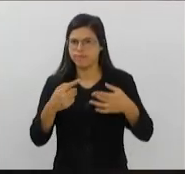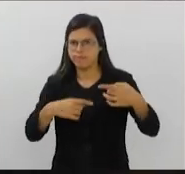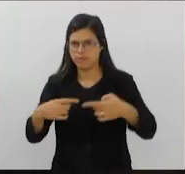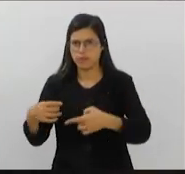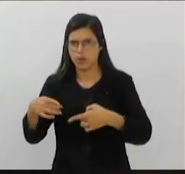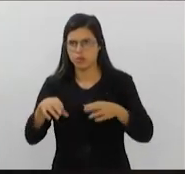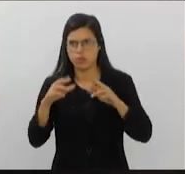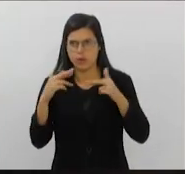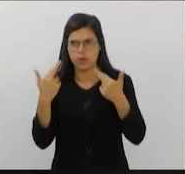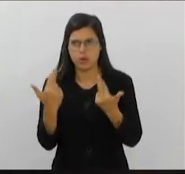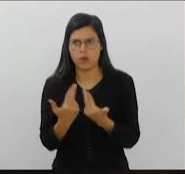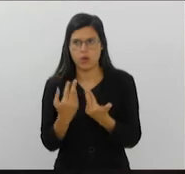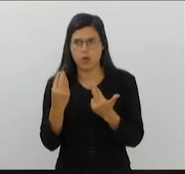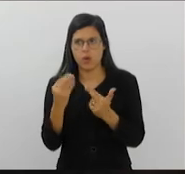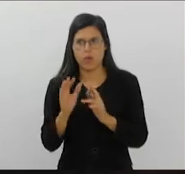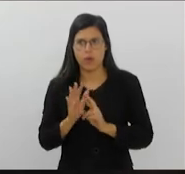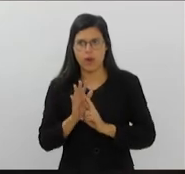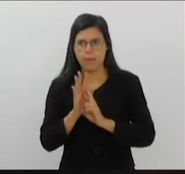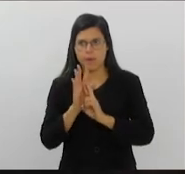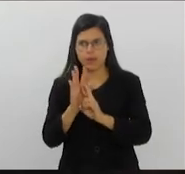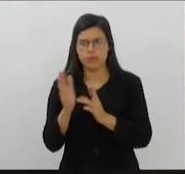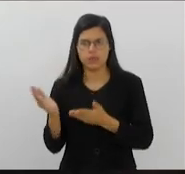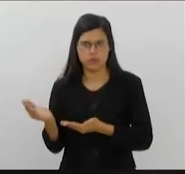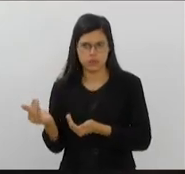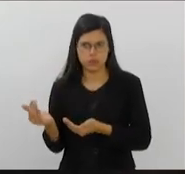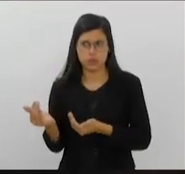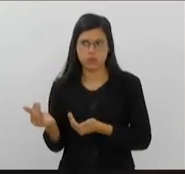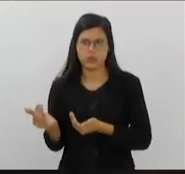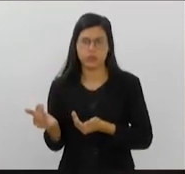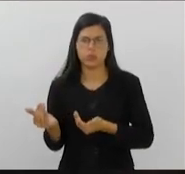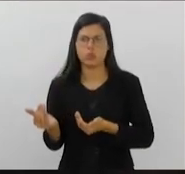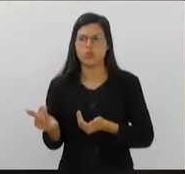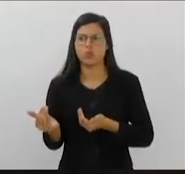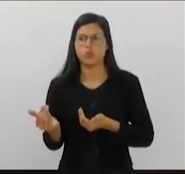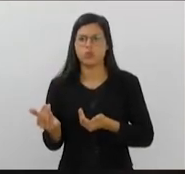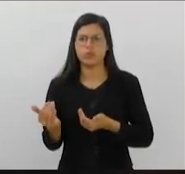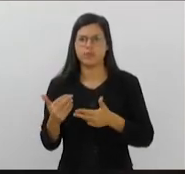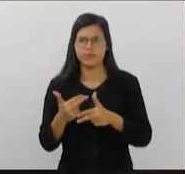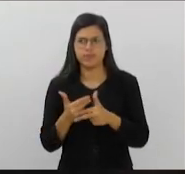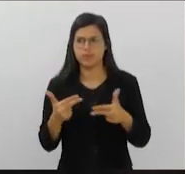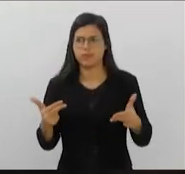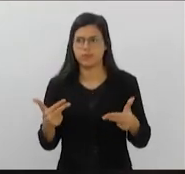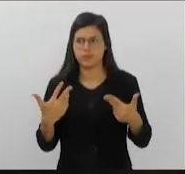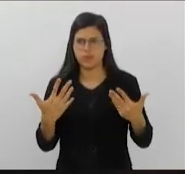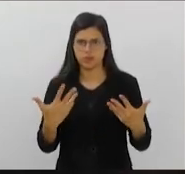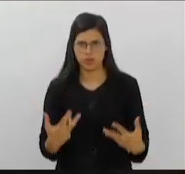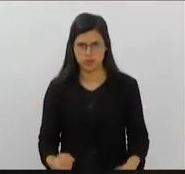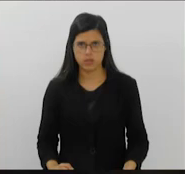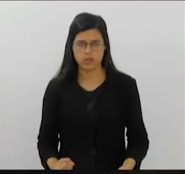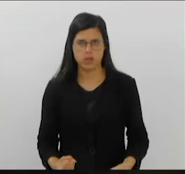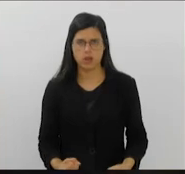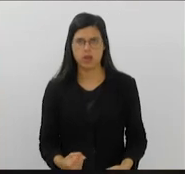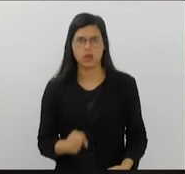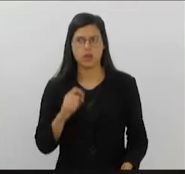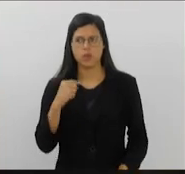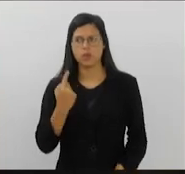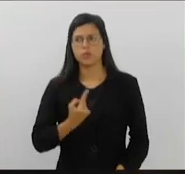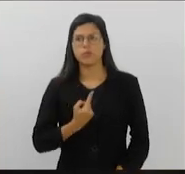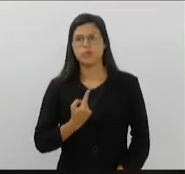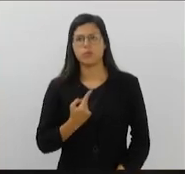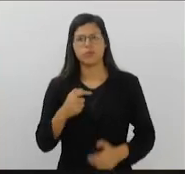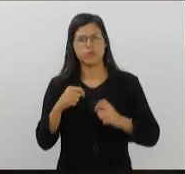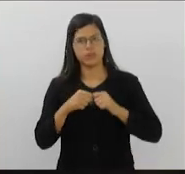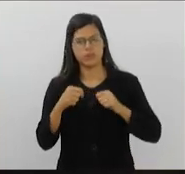de incluir um representante da juventude. E isso foi um ponto que foi acatado, e que a gente, então, vai estar